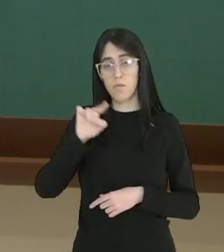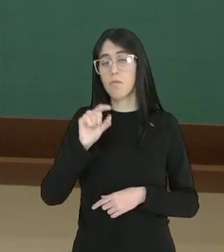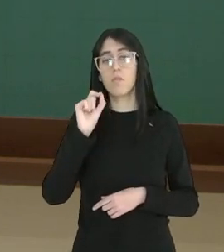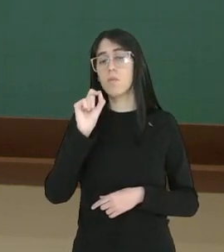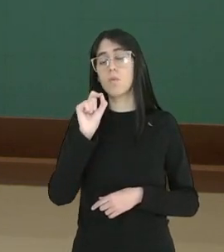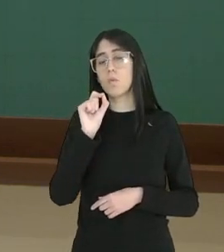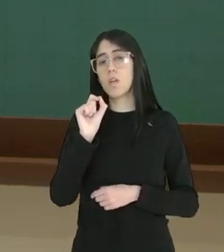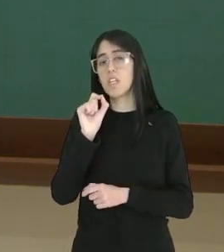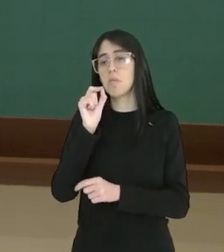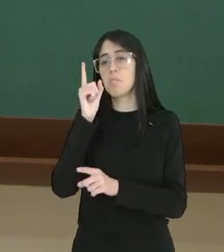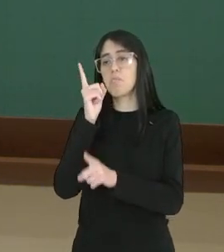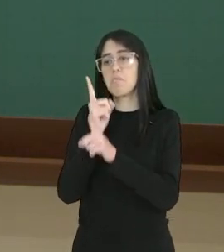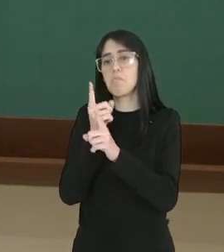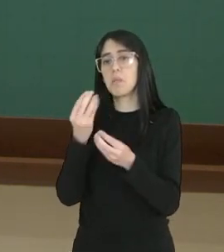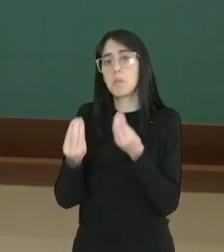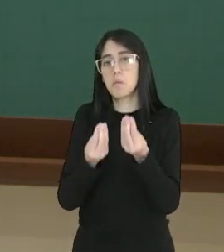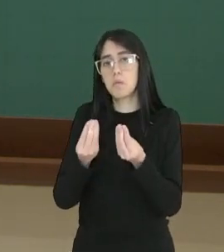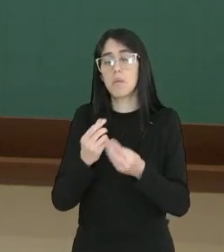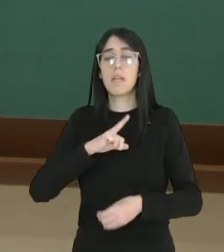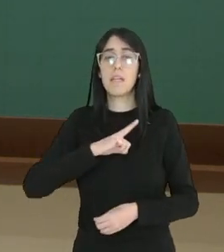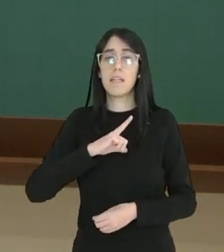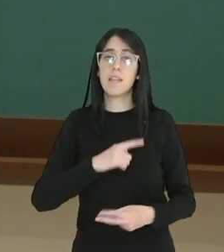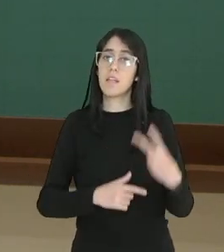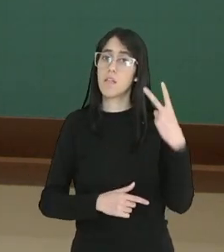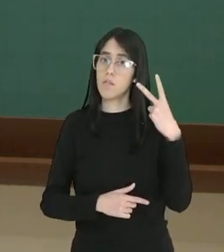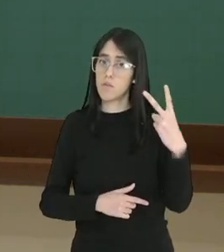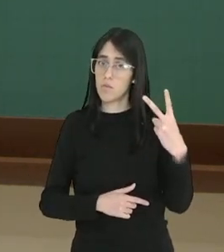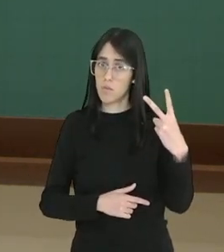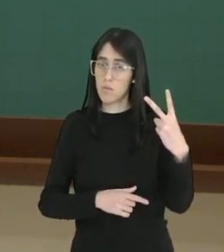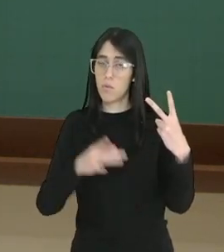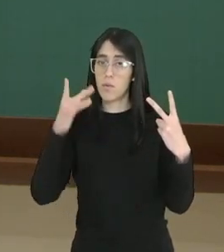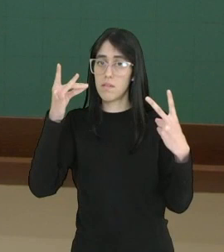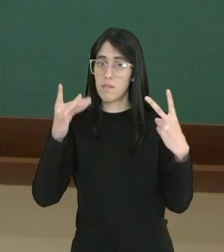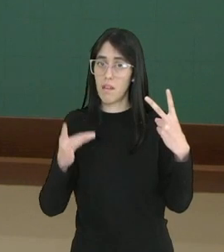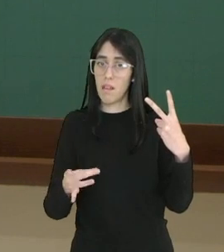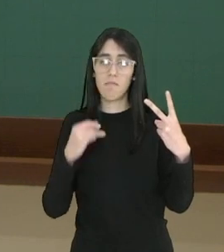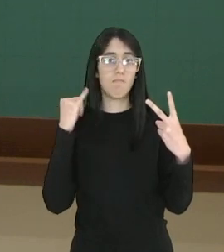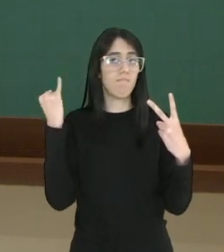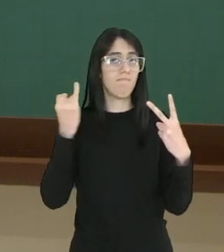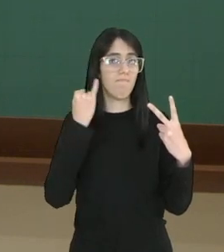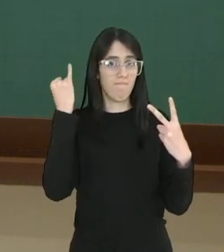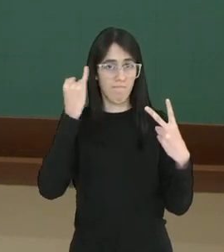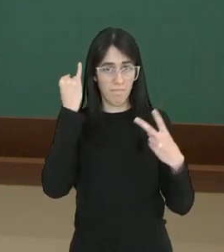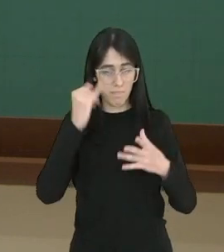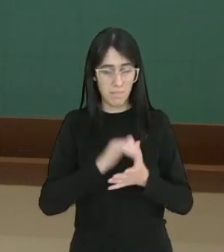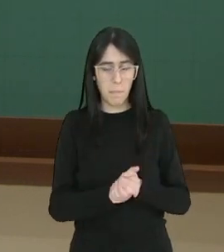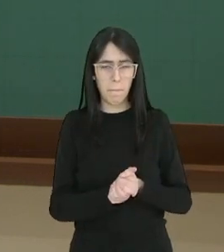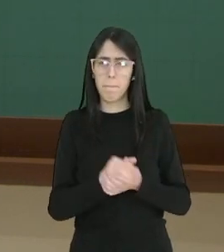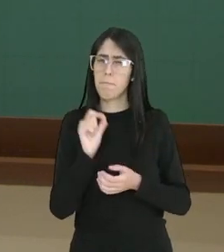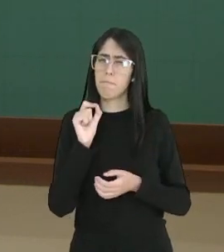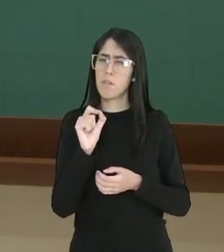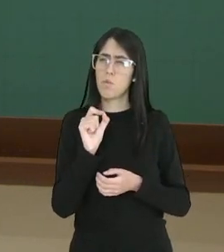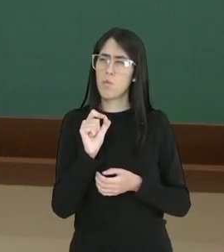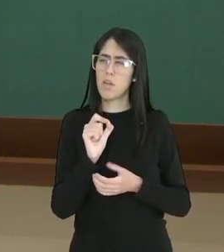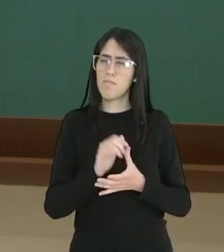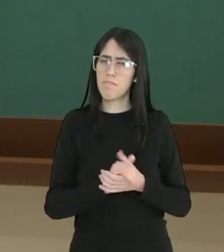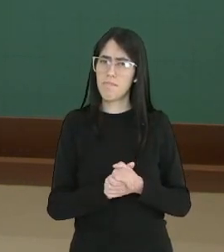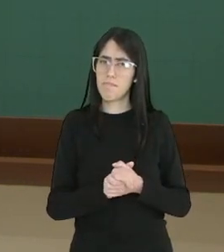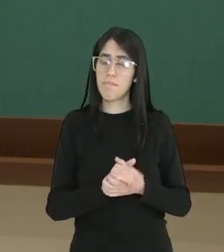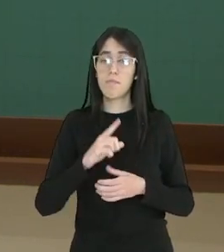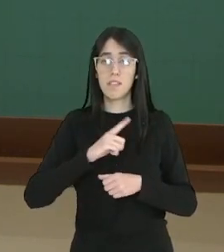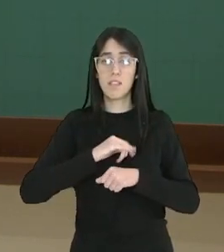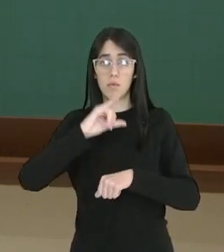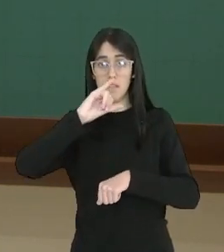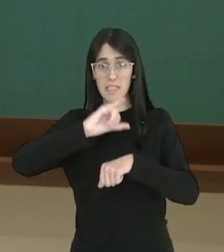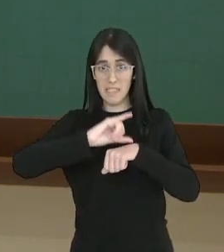determinada a partir de dois elementos muito importantes. Quais são eles? O